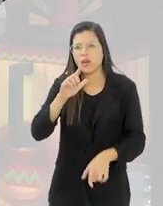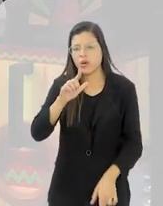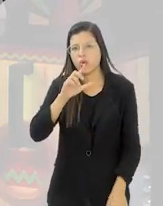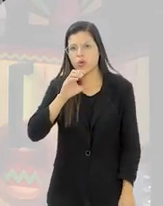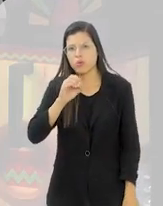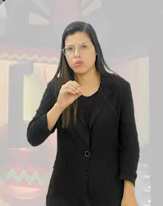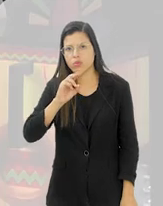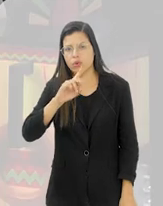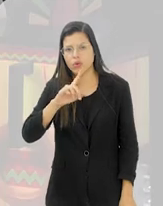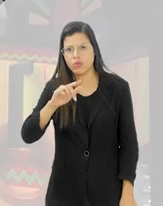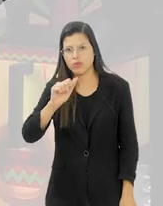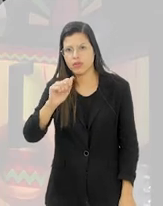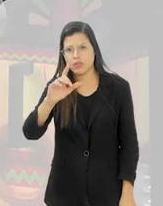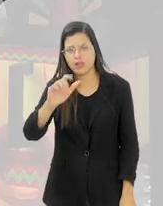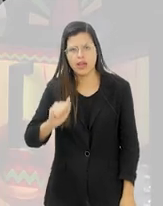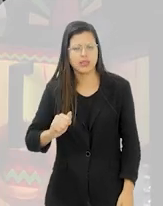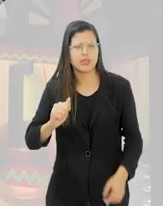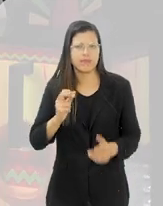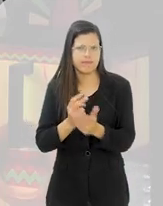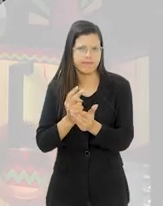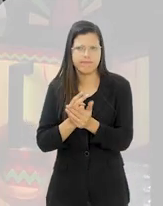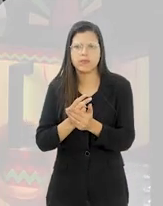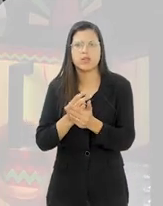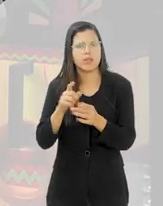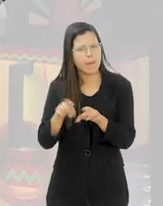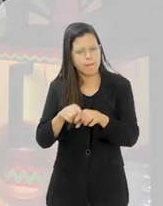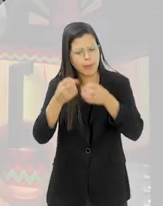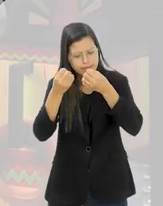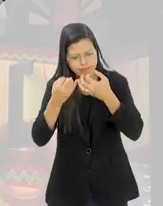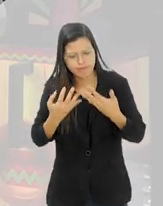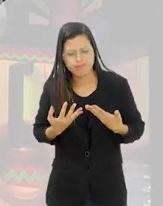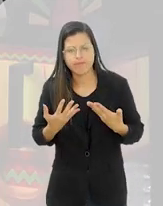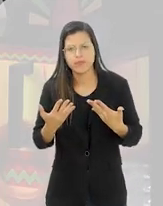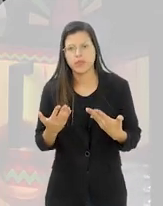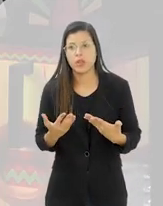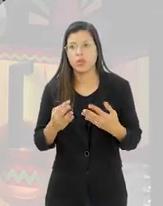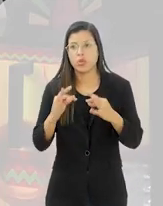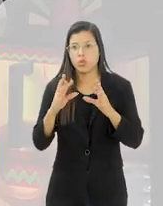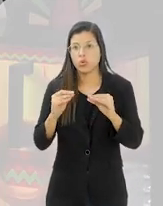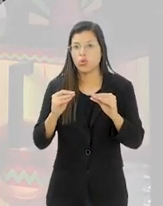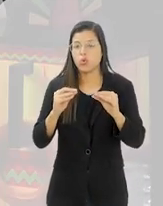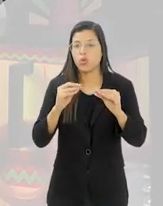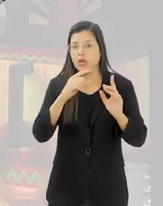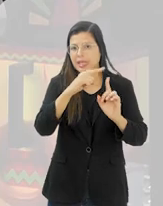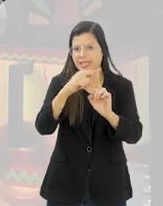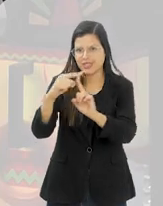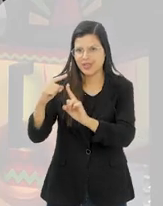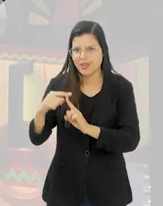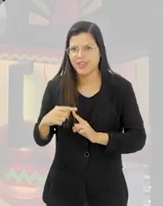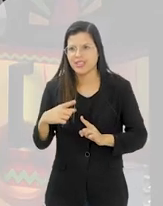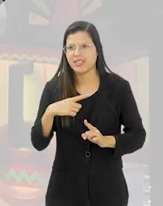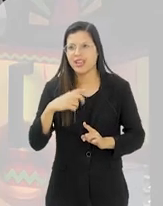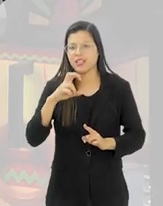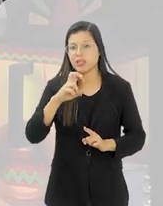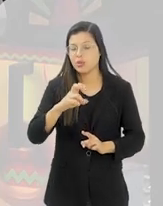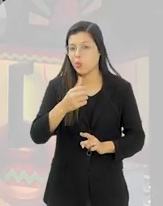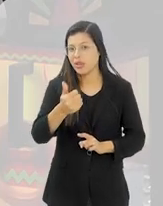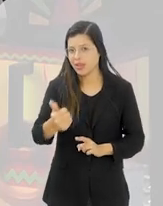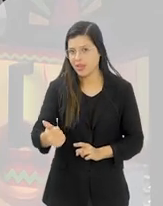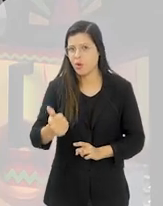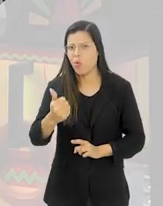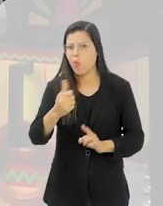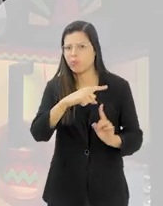disse, Lousada sempre contribuiu com alguma coisa, e outros mais. Então, todas essas categorias que nós chegamos hoje a